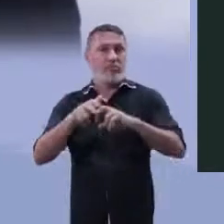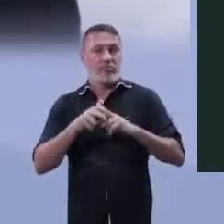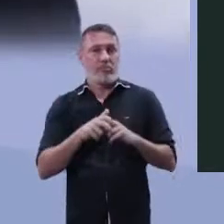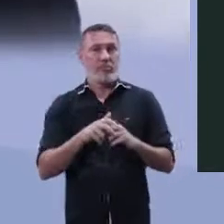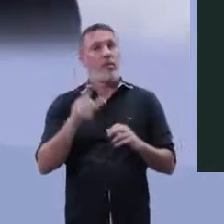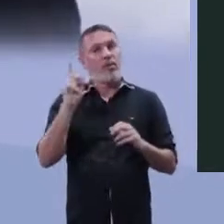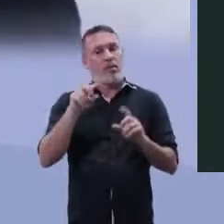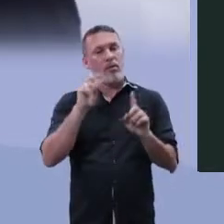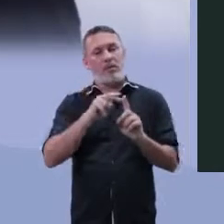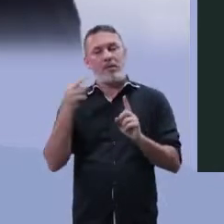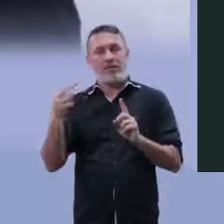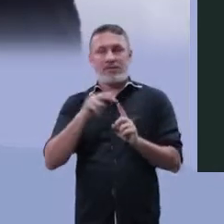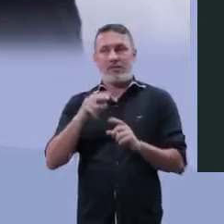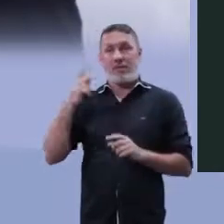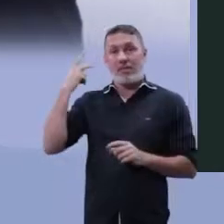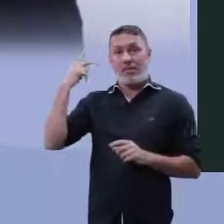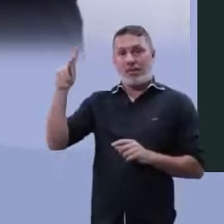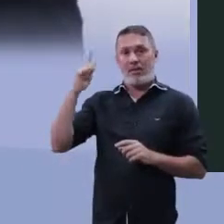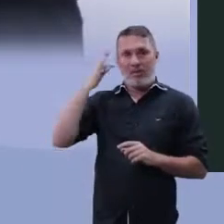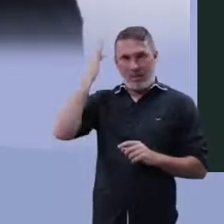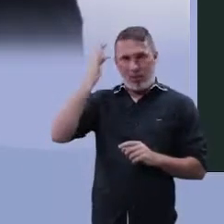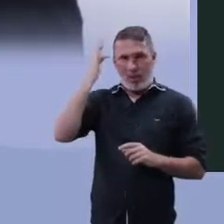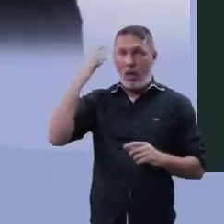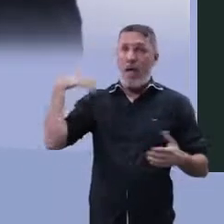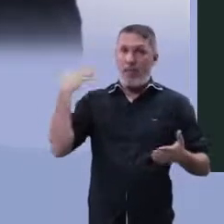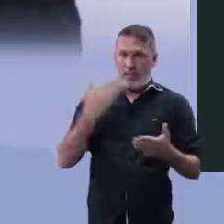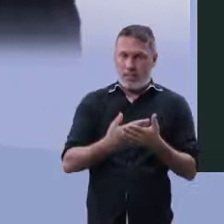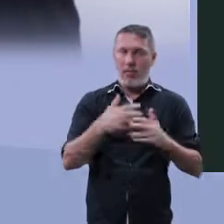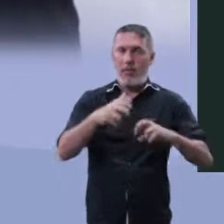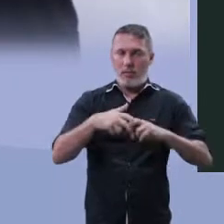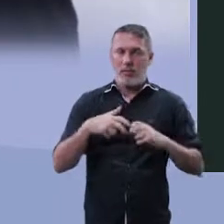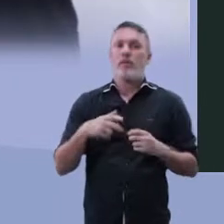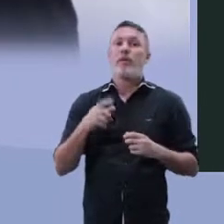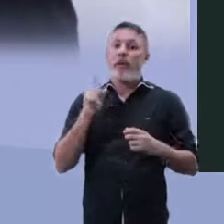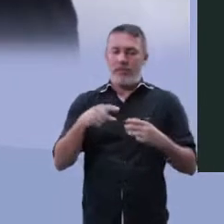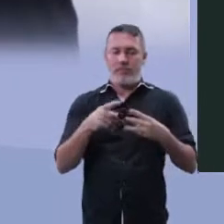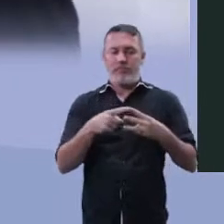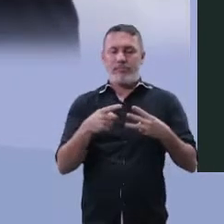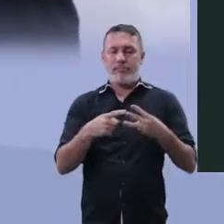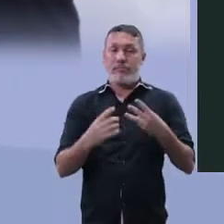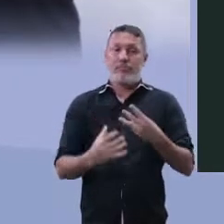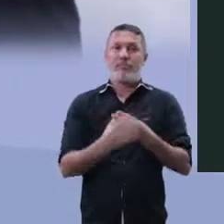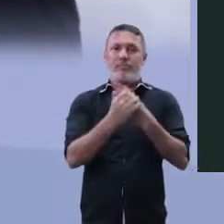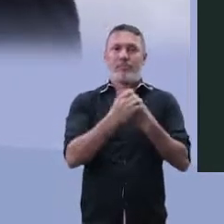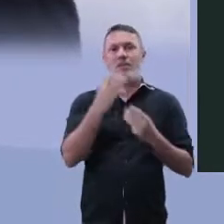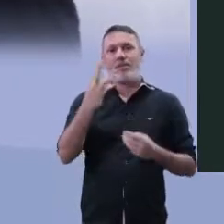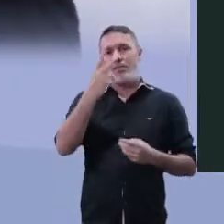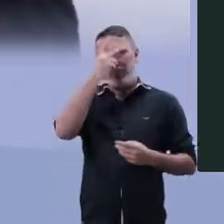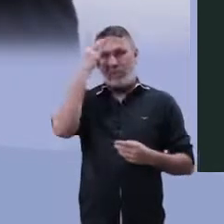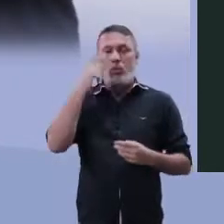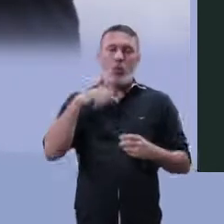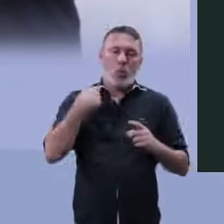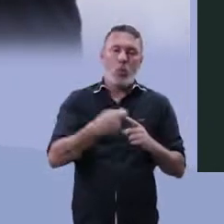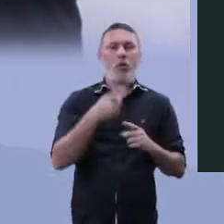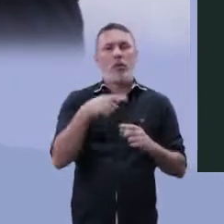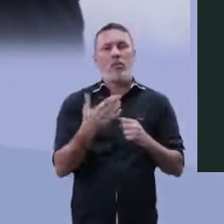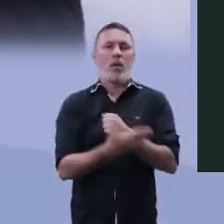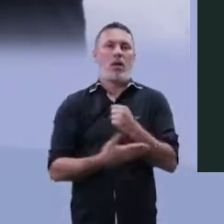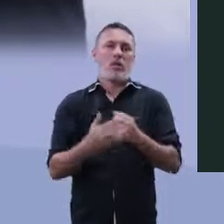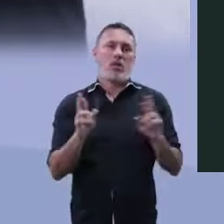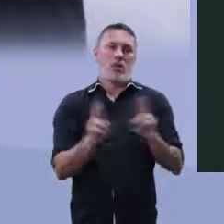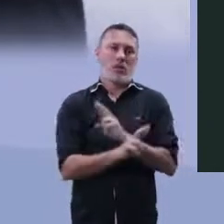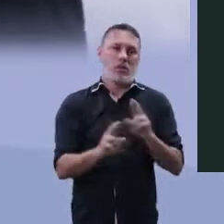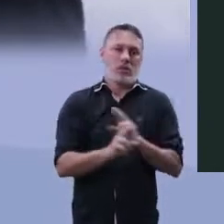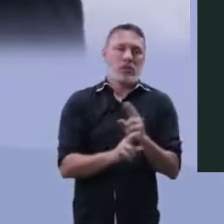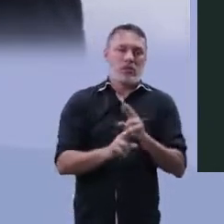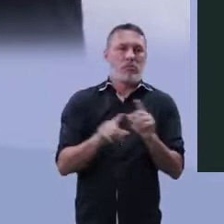indivíduos para poder se comunicar com outros indivíduos, certo? Então, a perspectiva do Simmel permanece atual no sentido